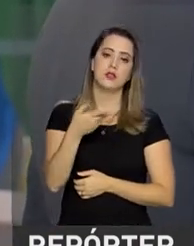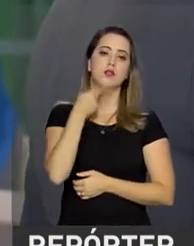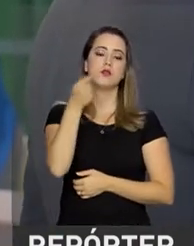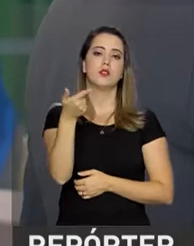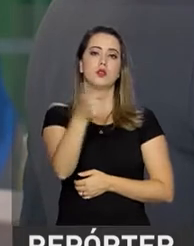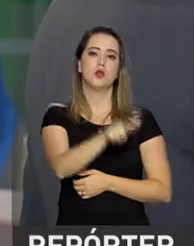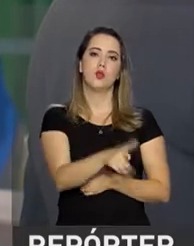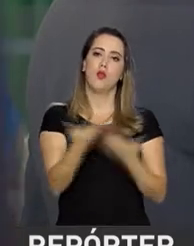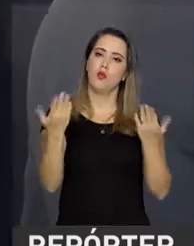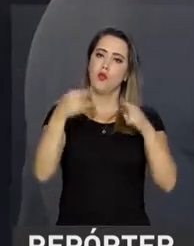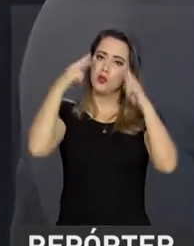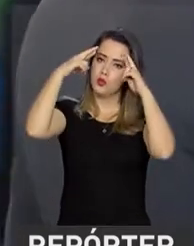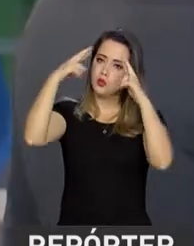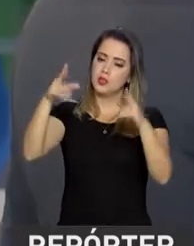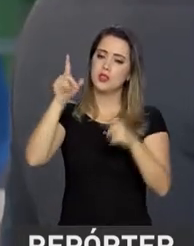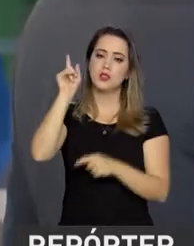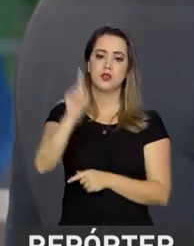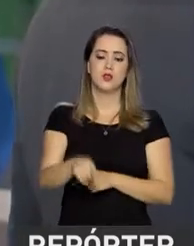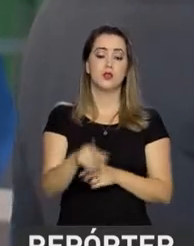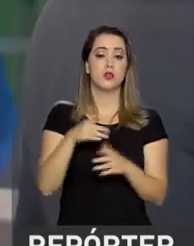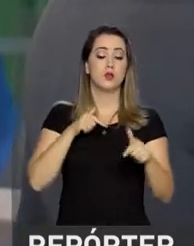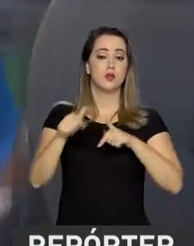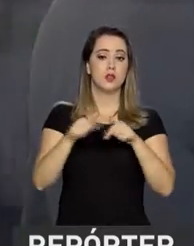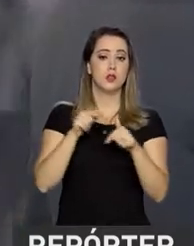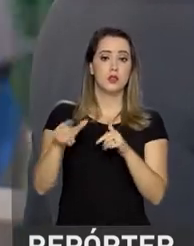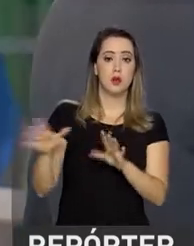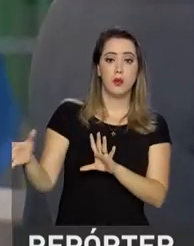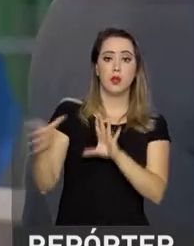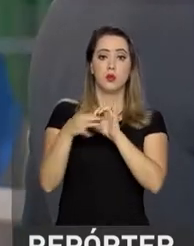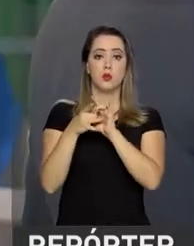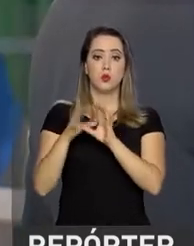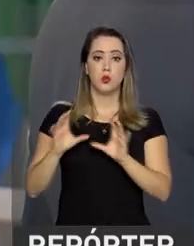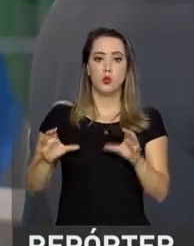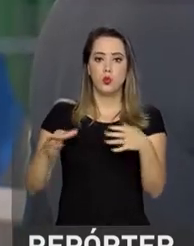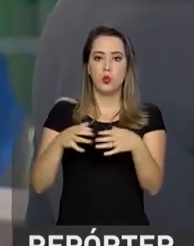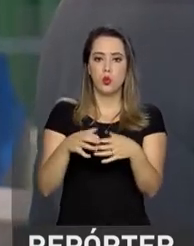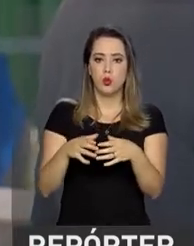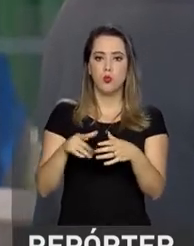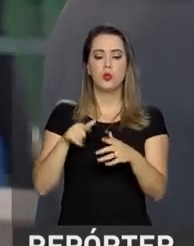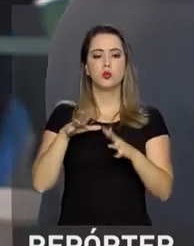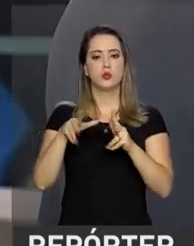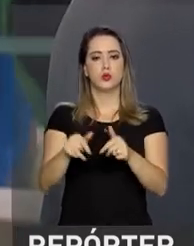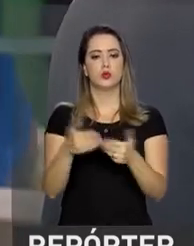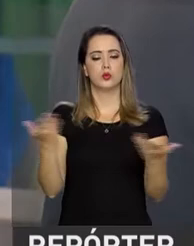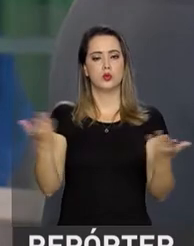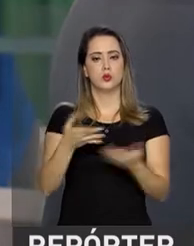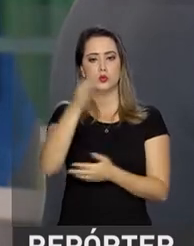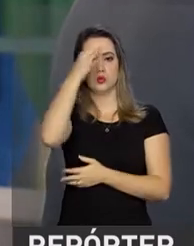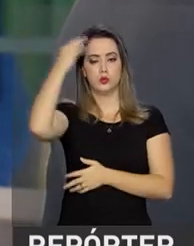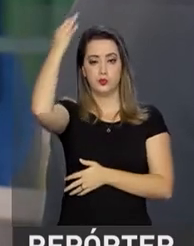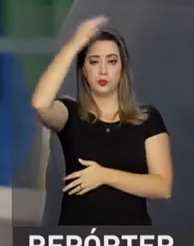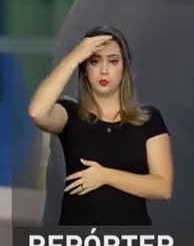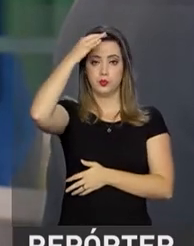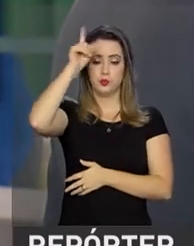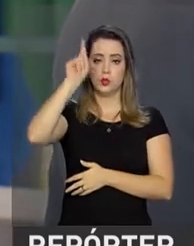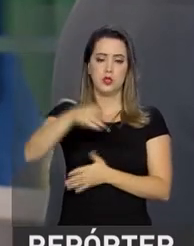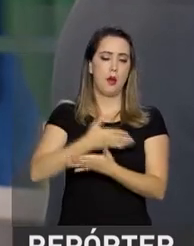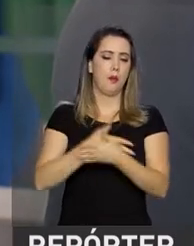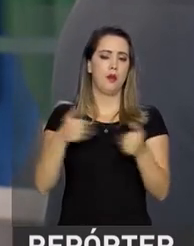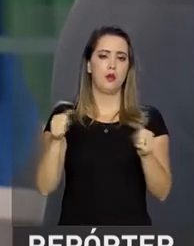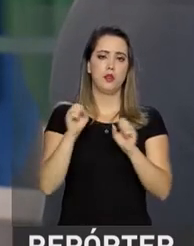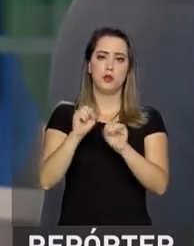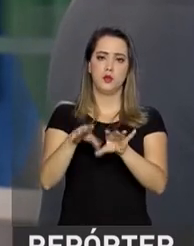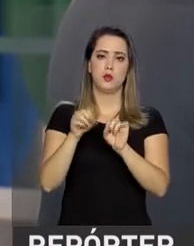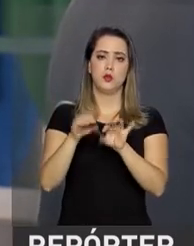a homenagem é uma homenagem a um trabalho coletivo que está sendo realizado no estado do Espírito Santo, está melhorando a